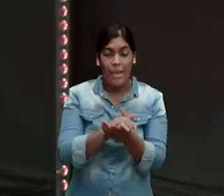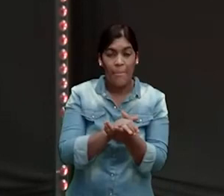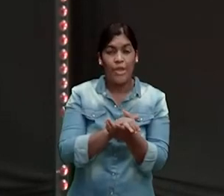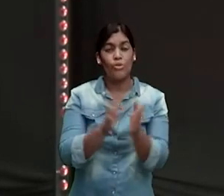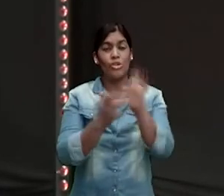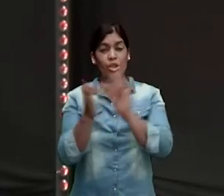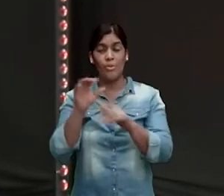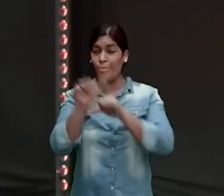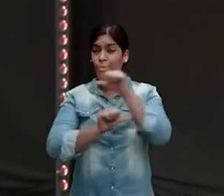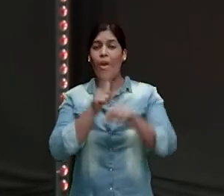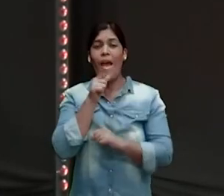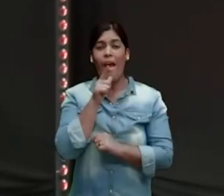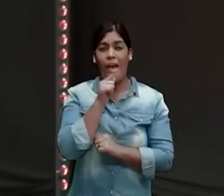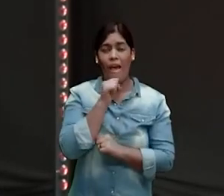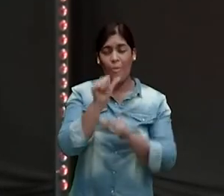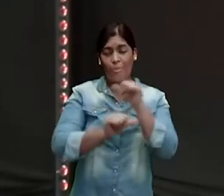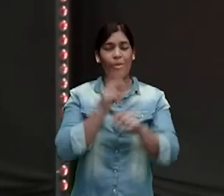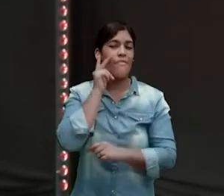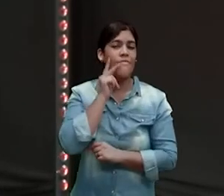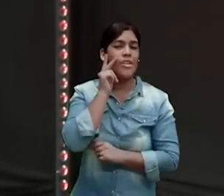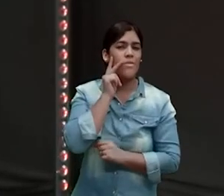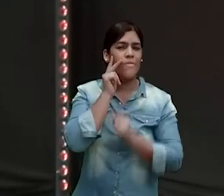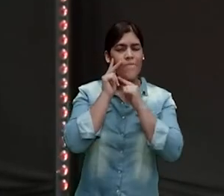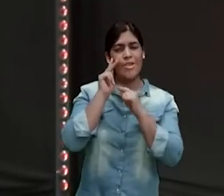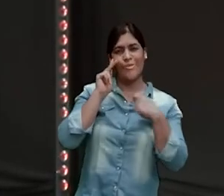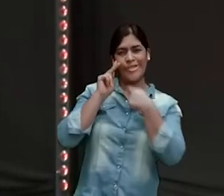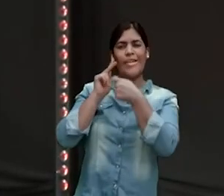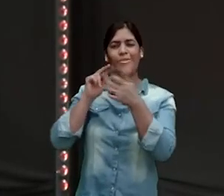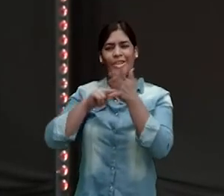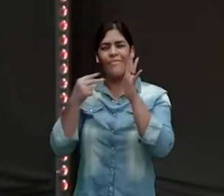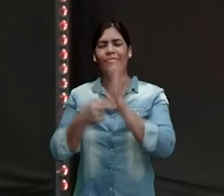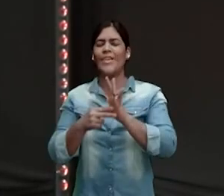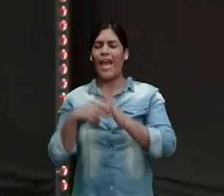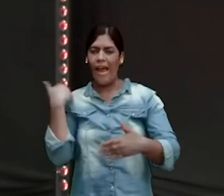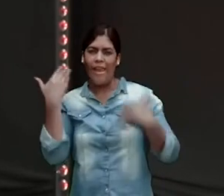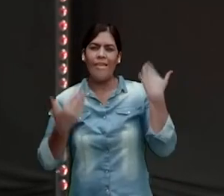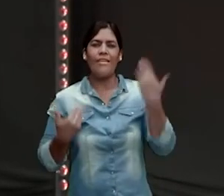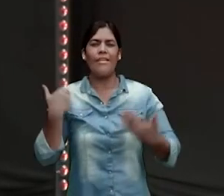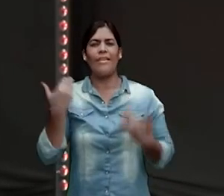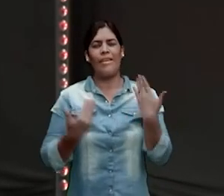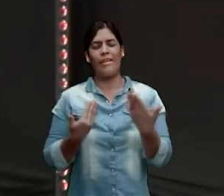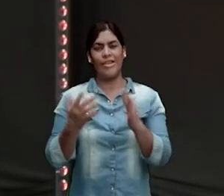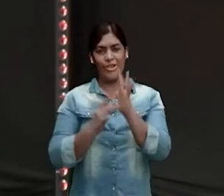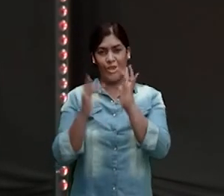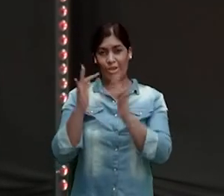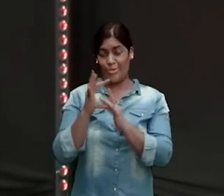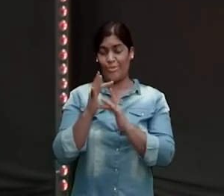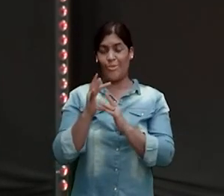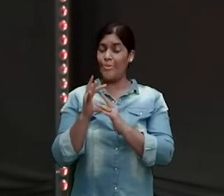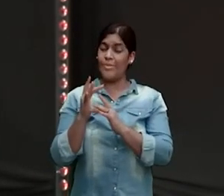transformou a água em vinho o vinho era o símbolo da Alegria no Oriente ou seja ele pegou uma realidade